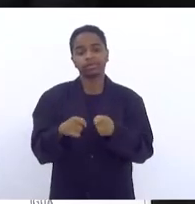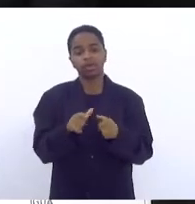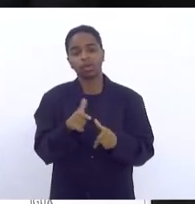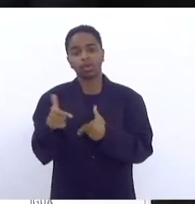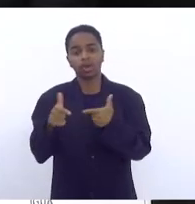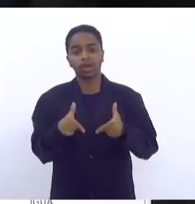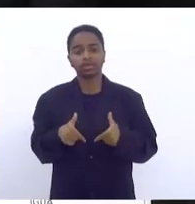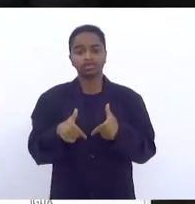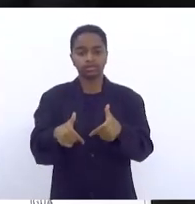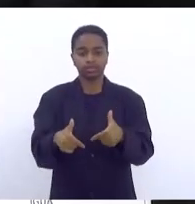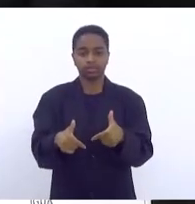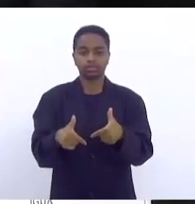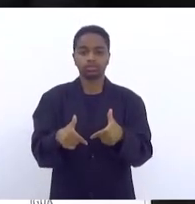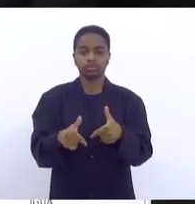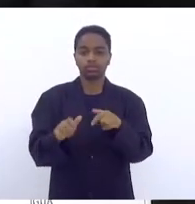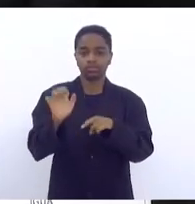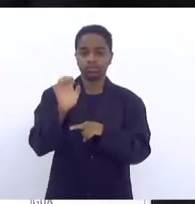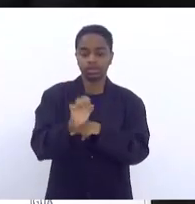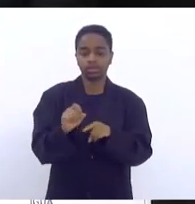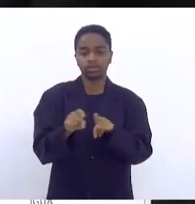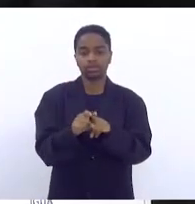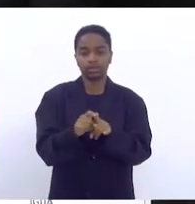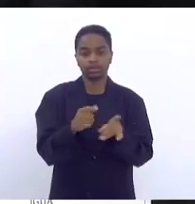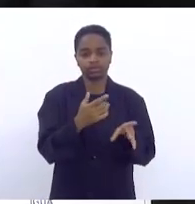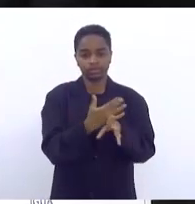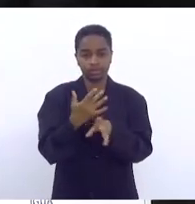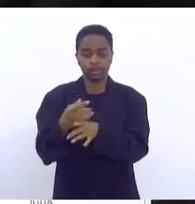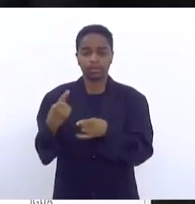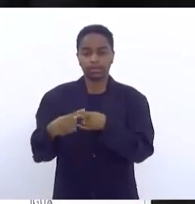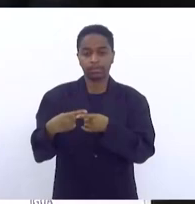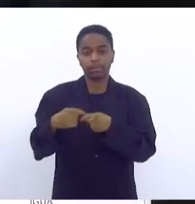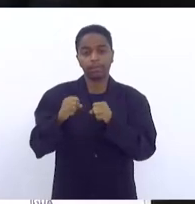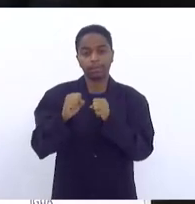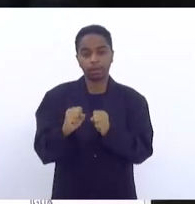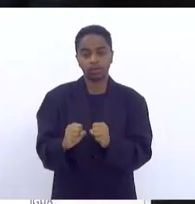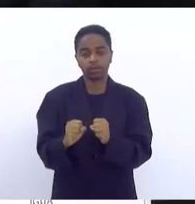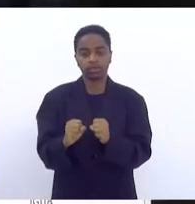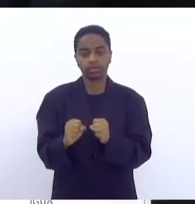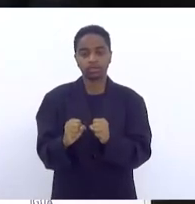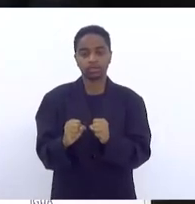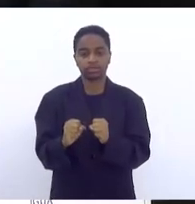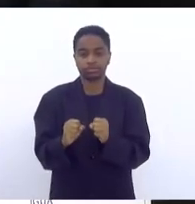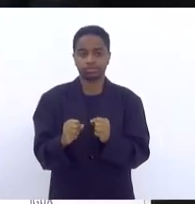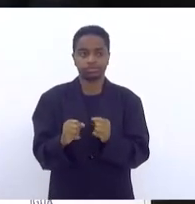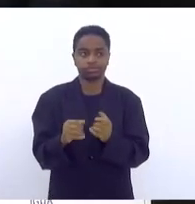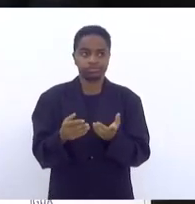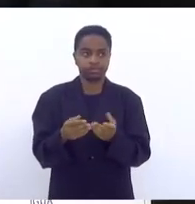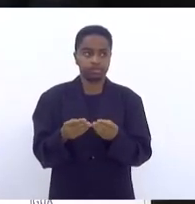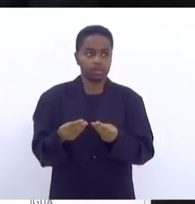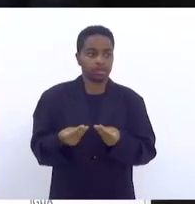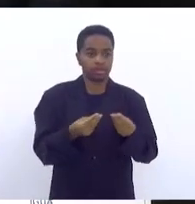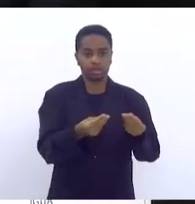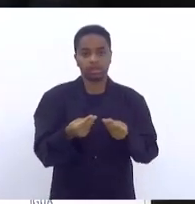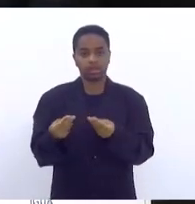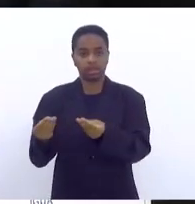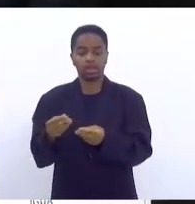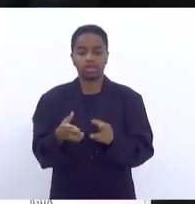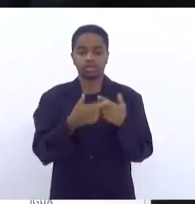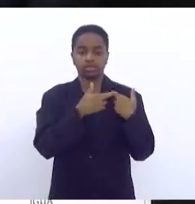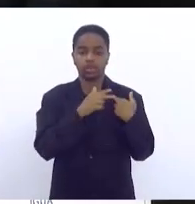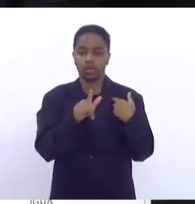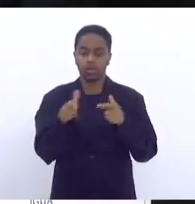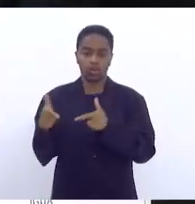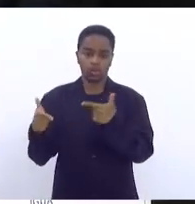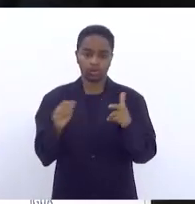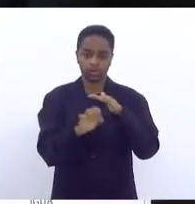estado município né que podem eventualmente ser inclusive delegadas ou determinadas à concessionária que